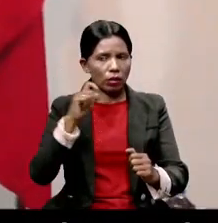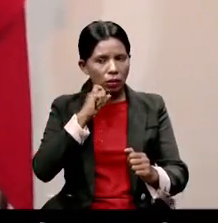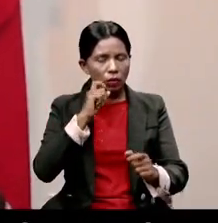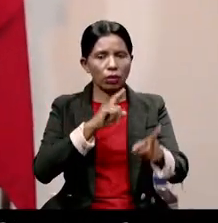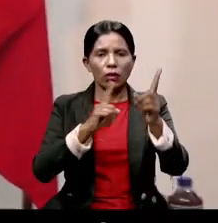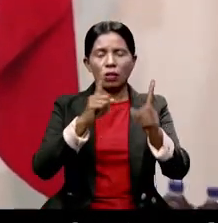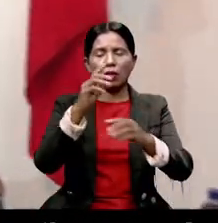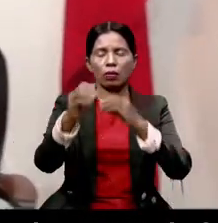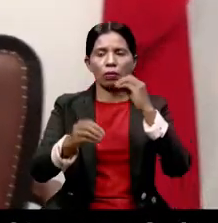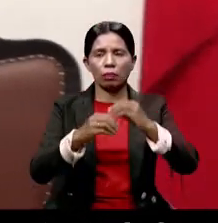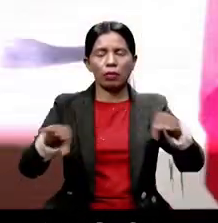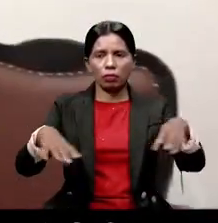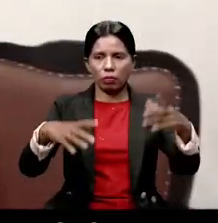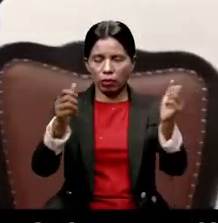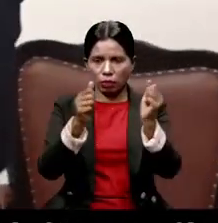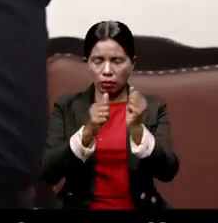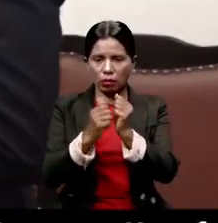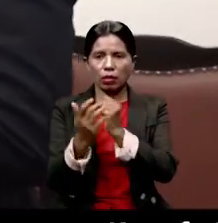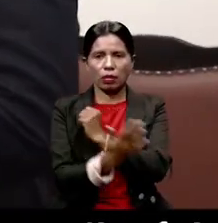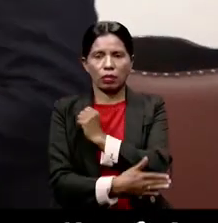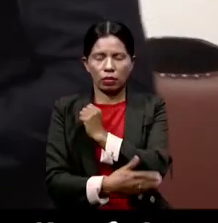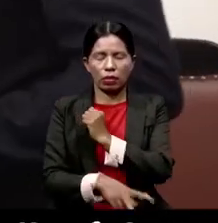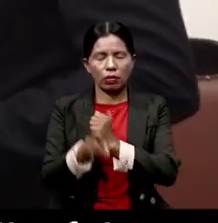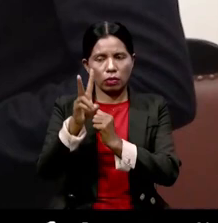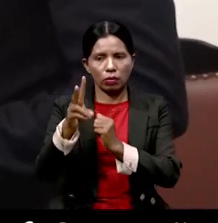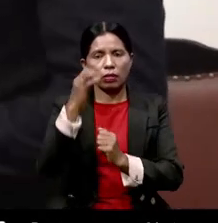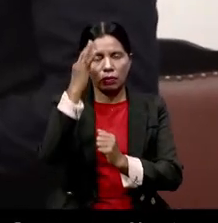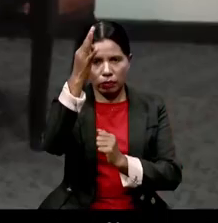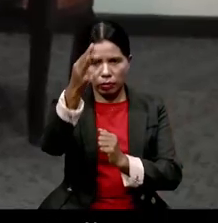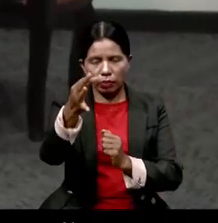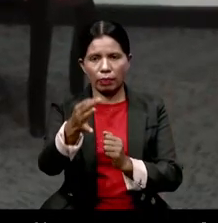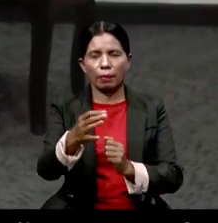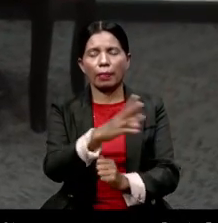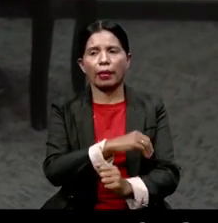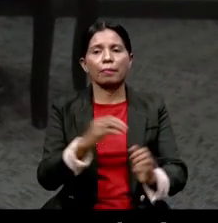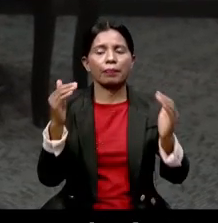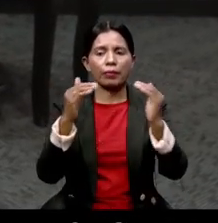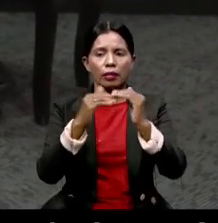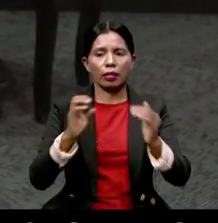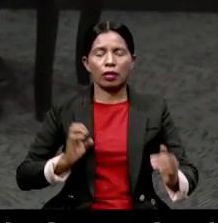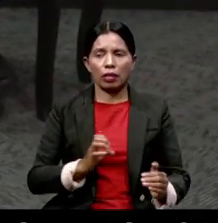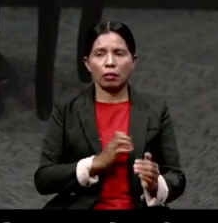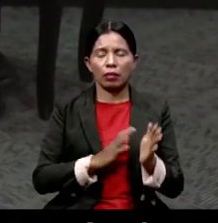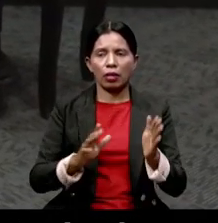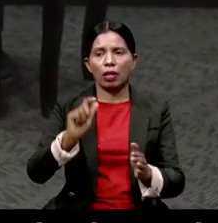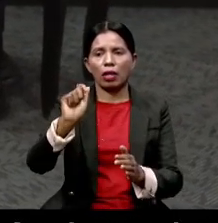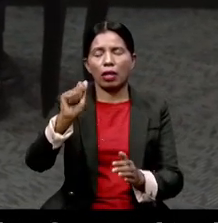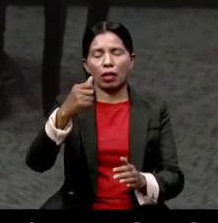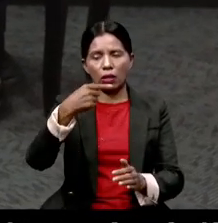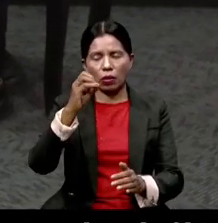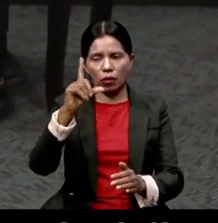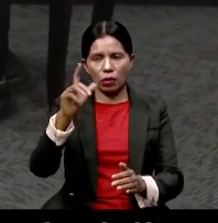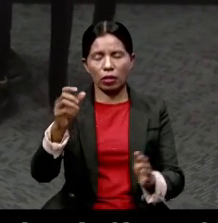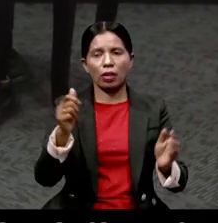qualia com a relação bilateral entre nação rua e o futuro. E a Sorumutune, embaixador Angola apresenta assunto rato